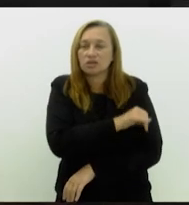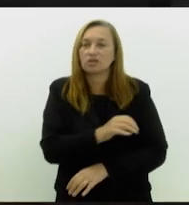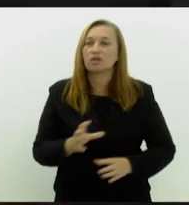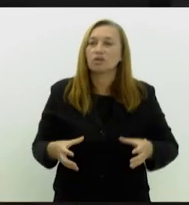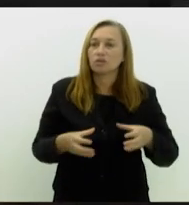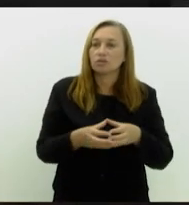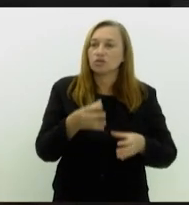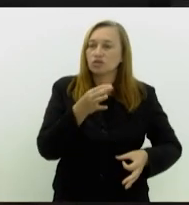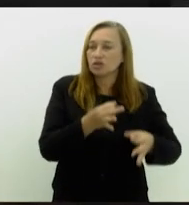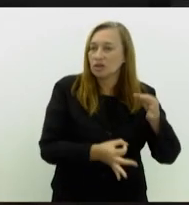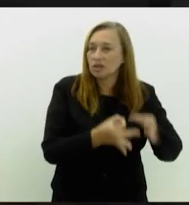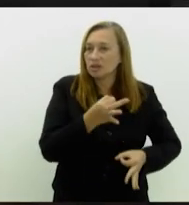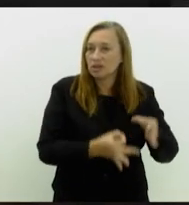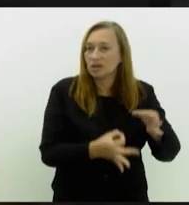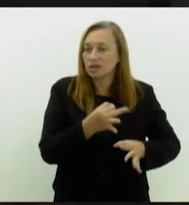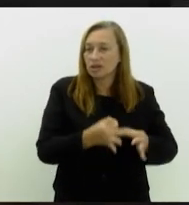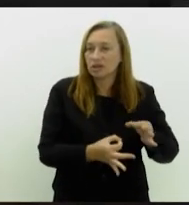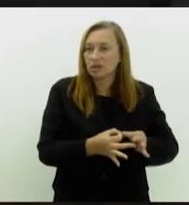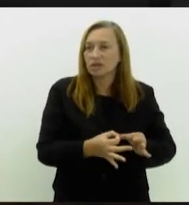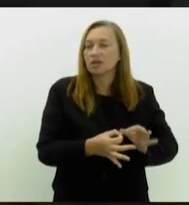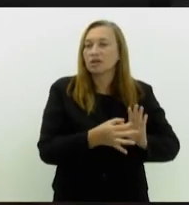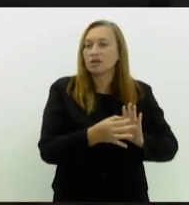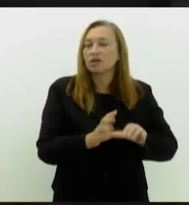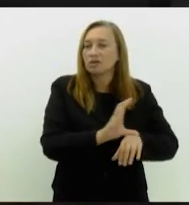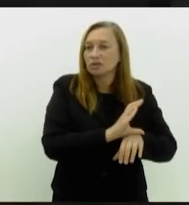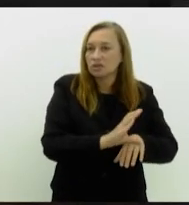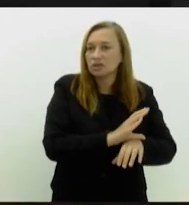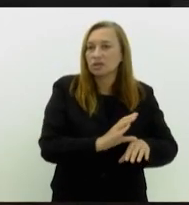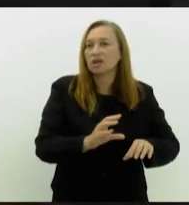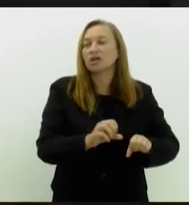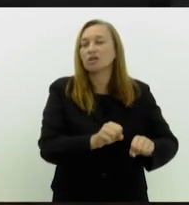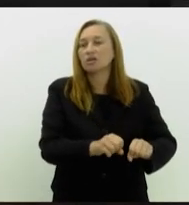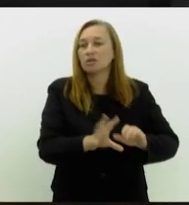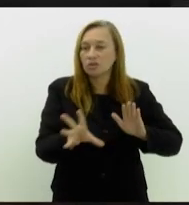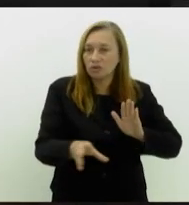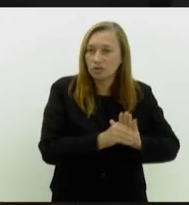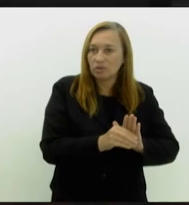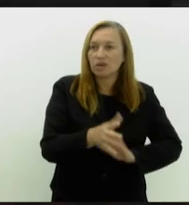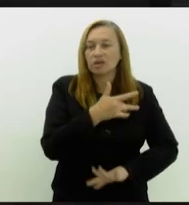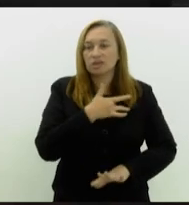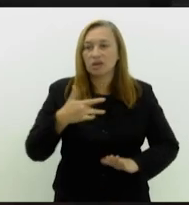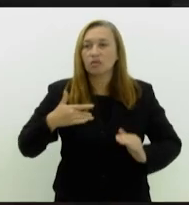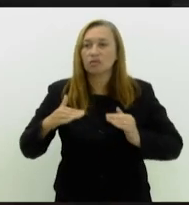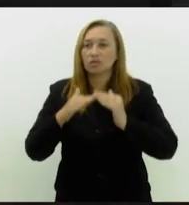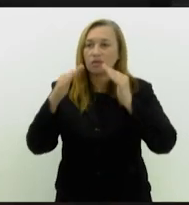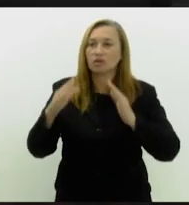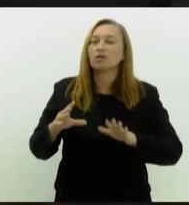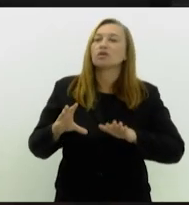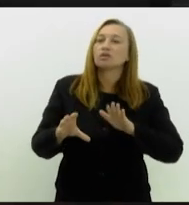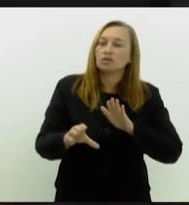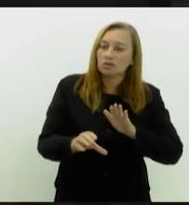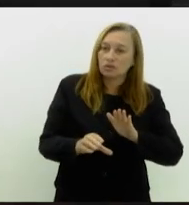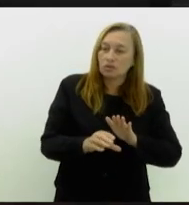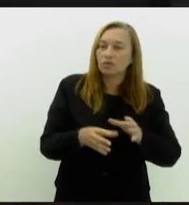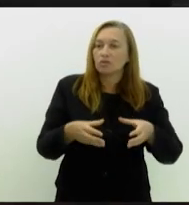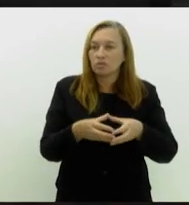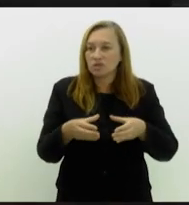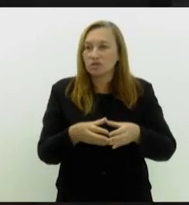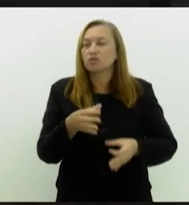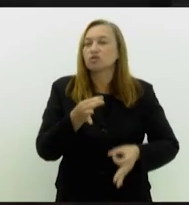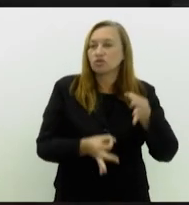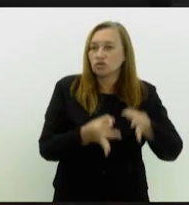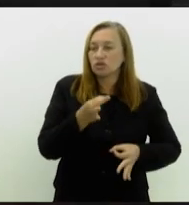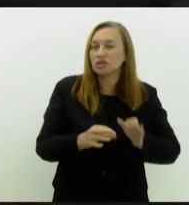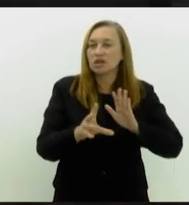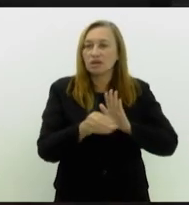das comissões de constituição e justiça pela constitucionalidade com emenda saúde favorável com as emendas da comissão de constituição e justiça defesa do direito